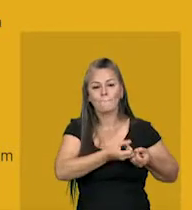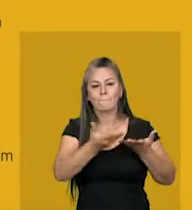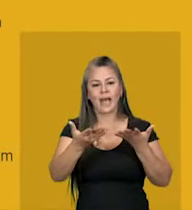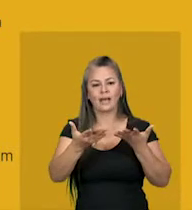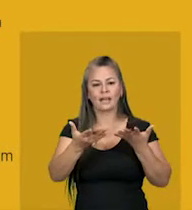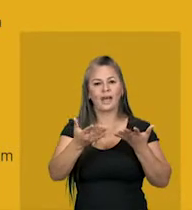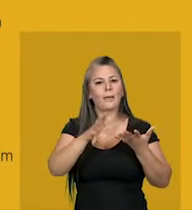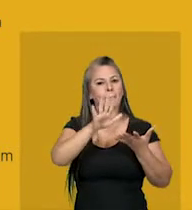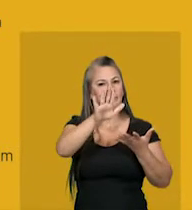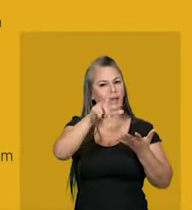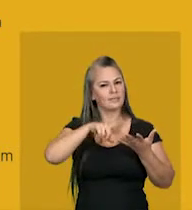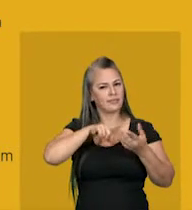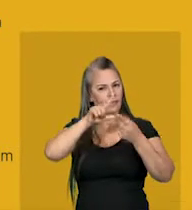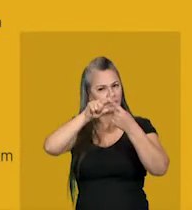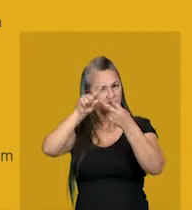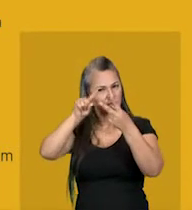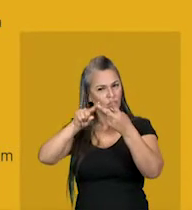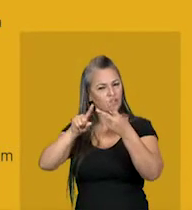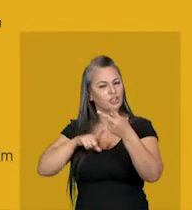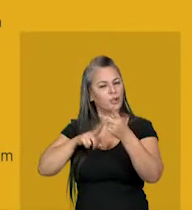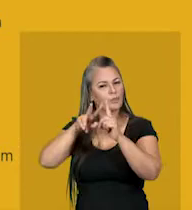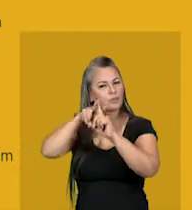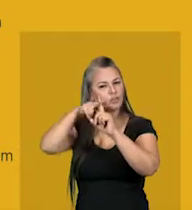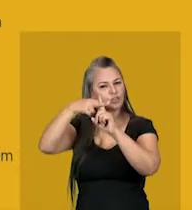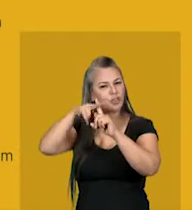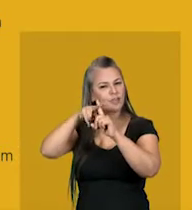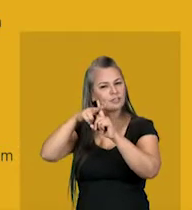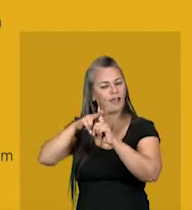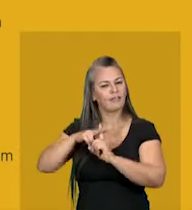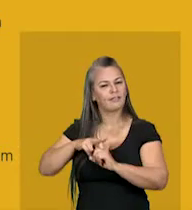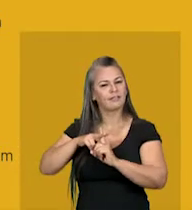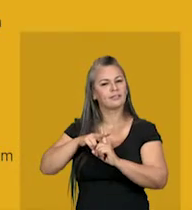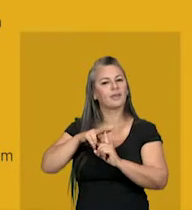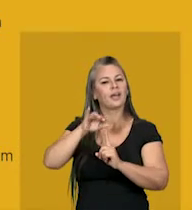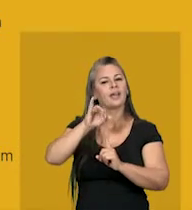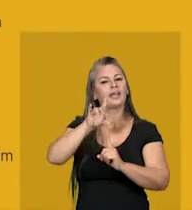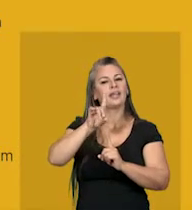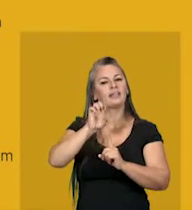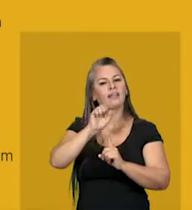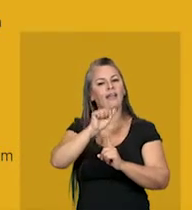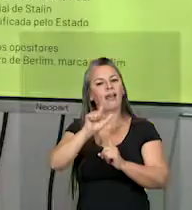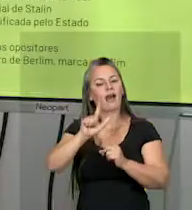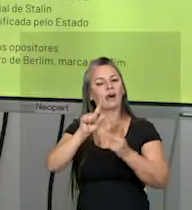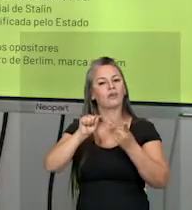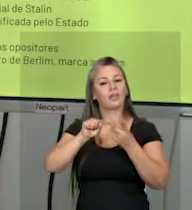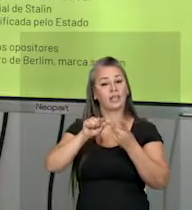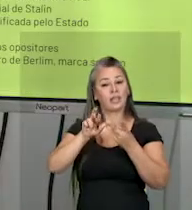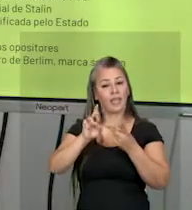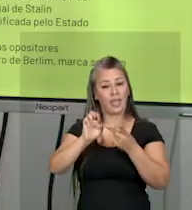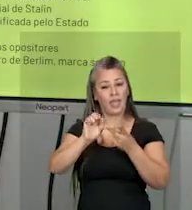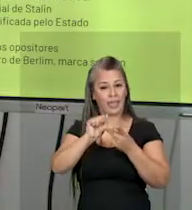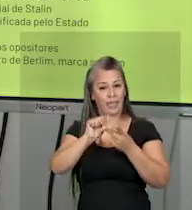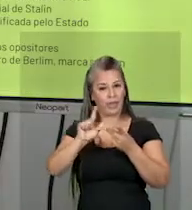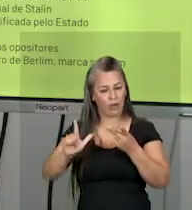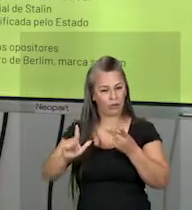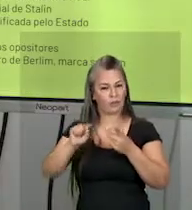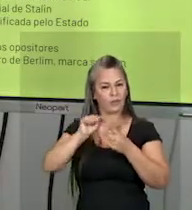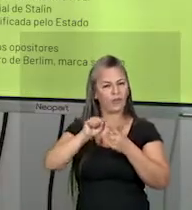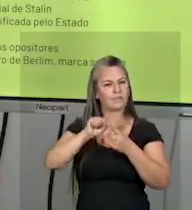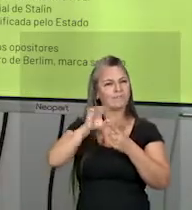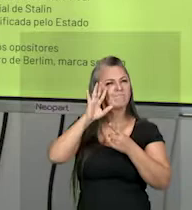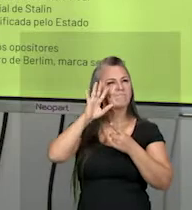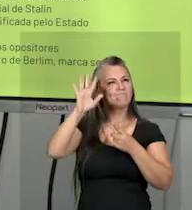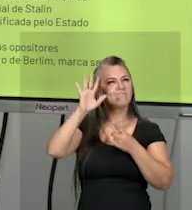ideal e o socialismo real. O socialismo ideal são as várias linhas de pensamento que teorizavam sobre como poderia ser uma